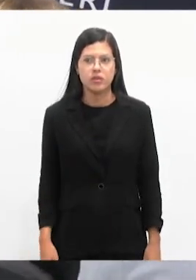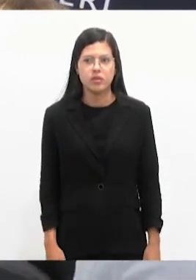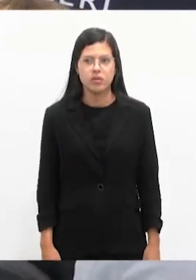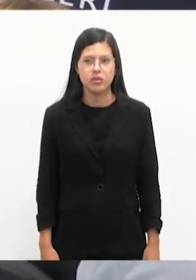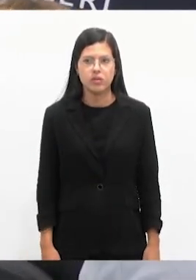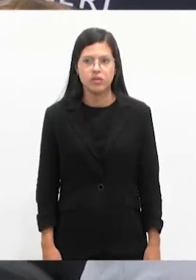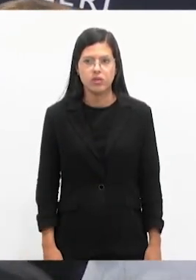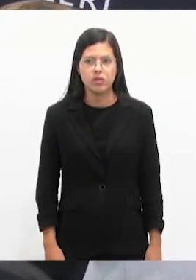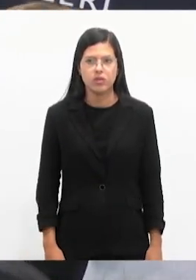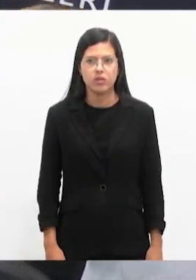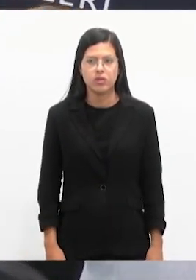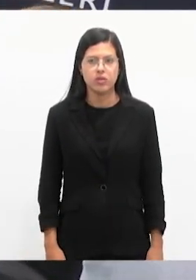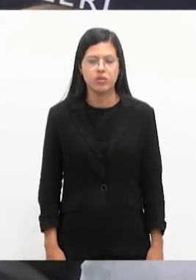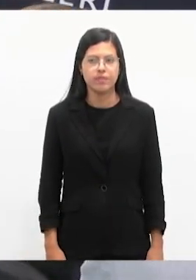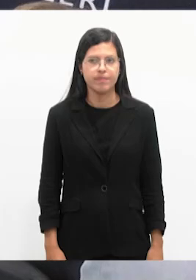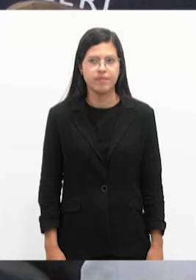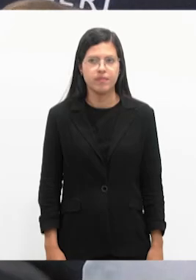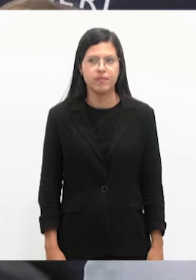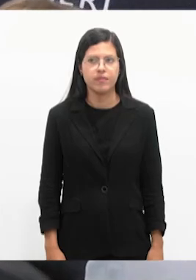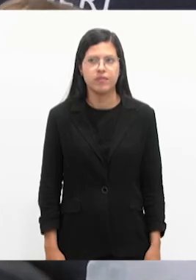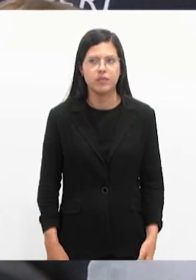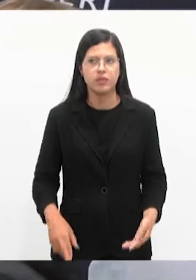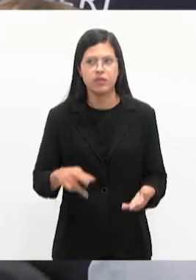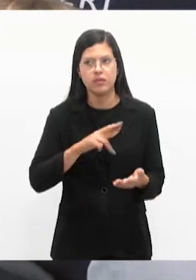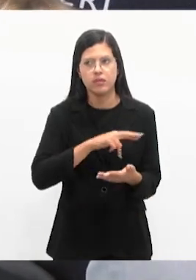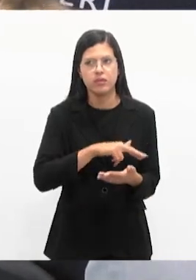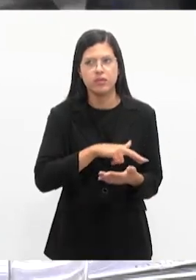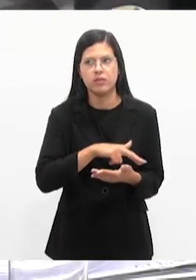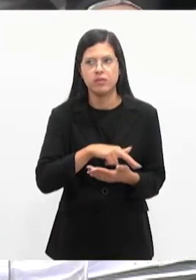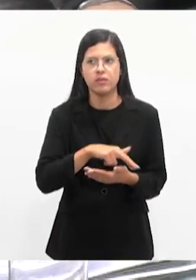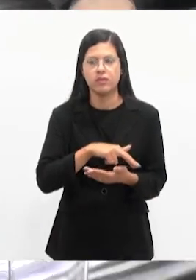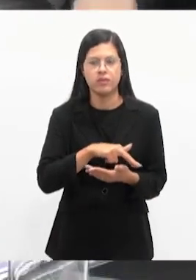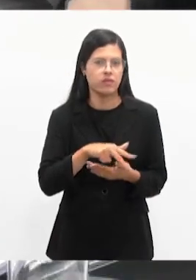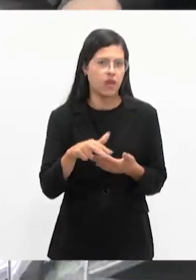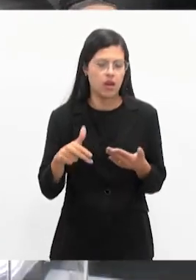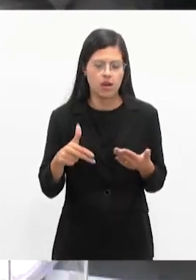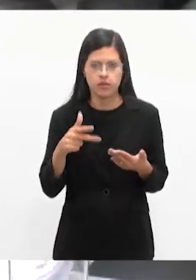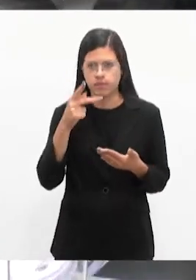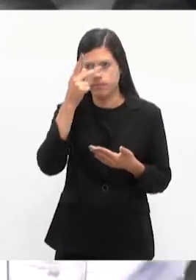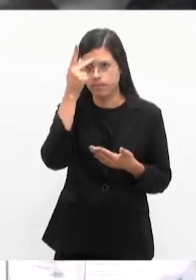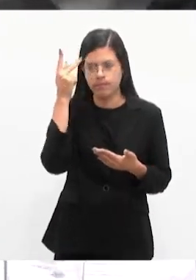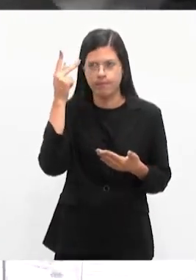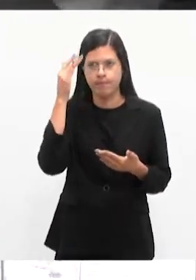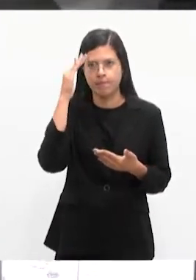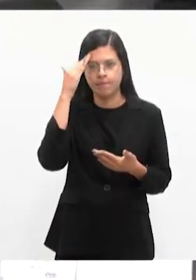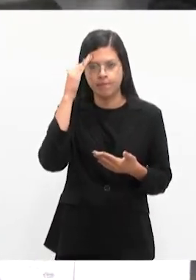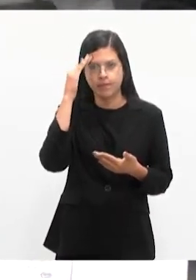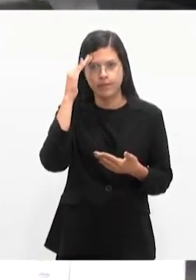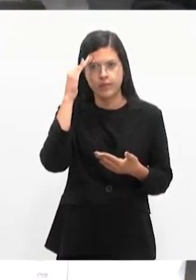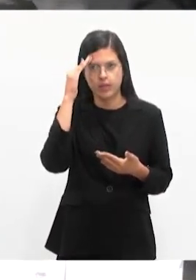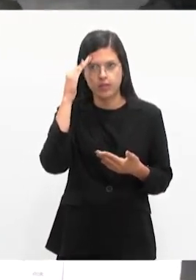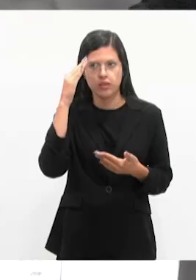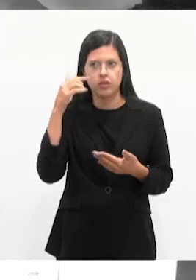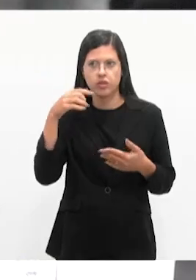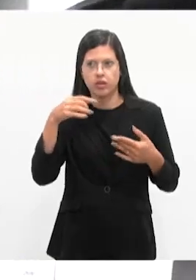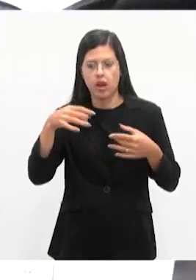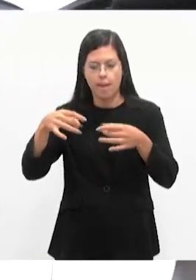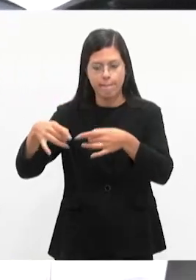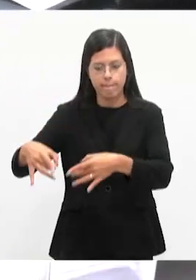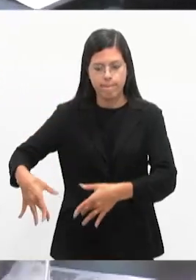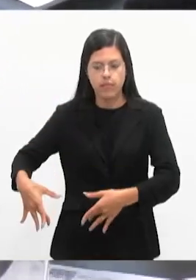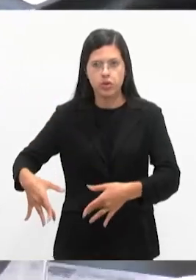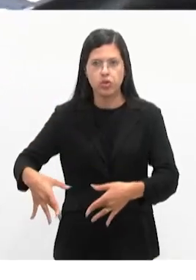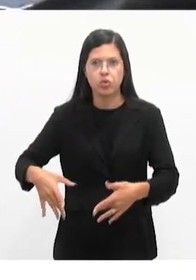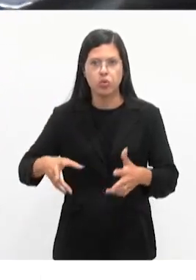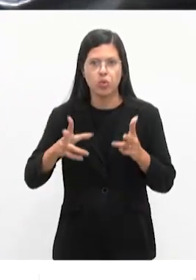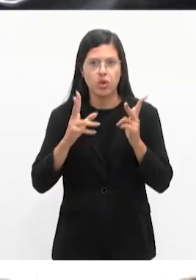muitos autores entenderem que a situação de abandono é